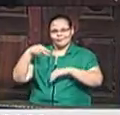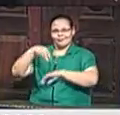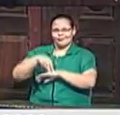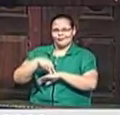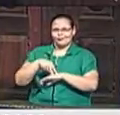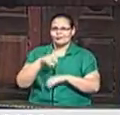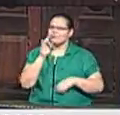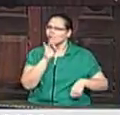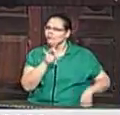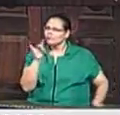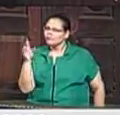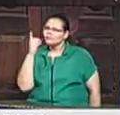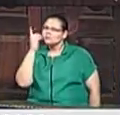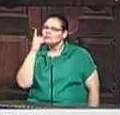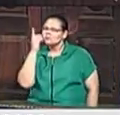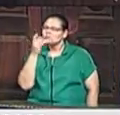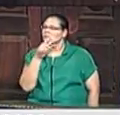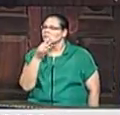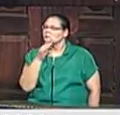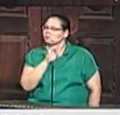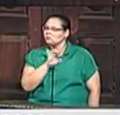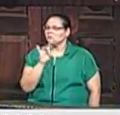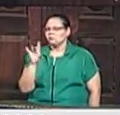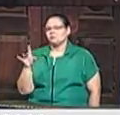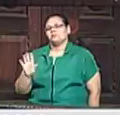posicionamento de cada parlamentar.